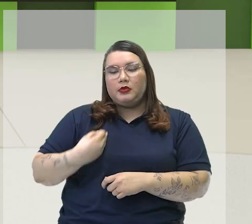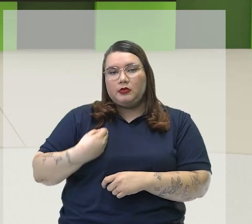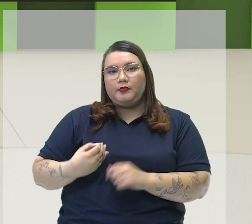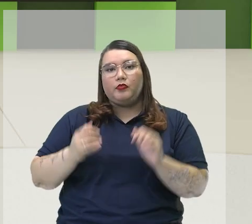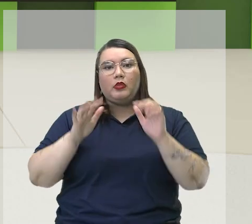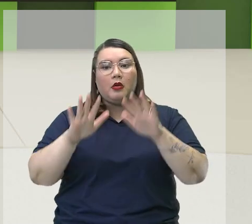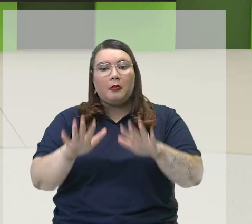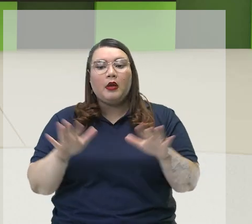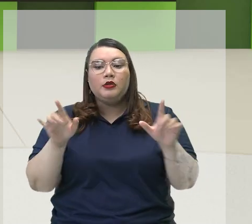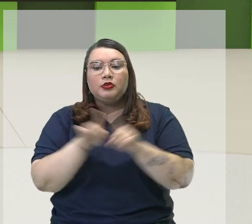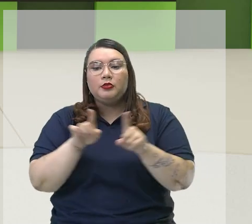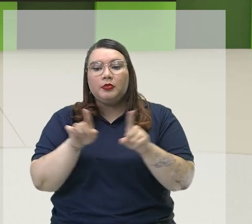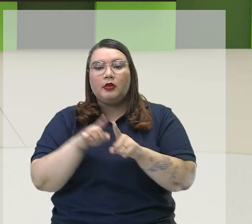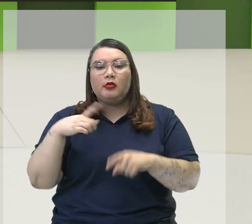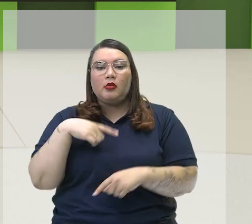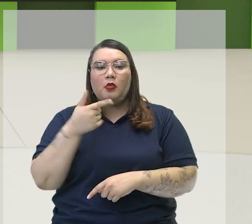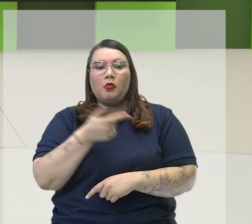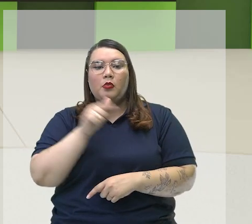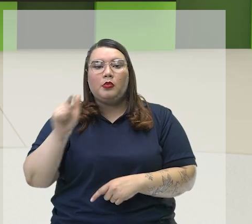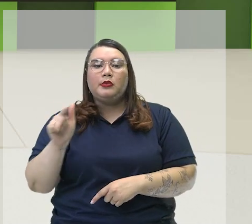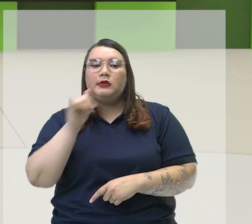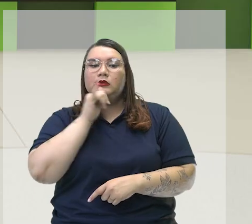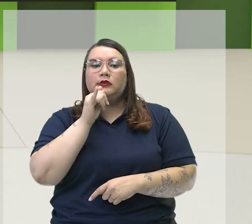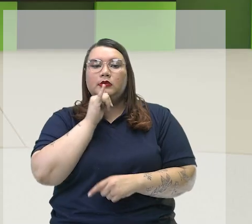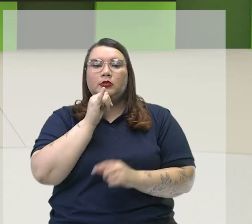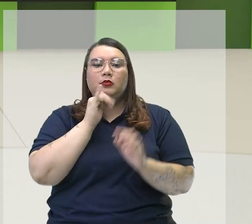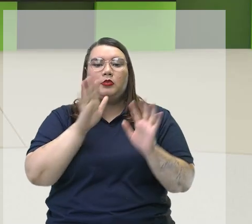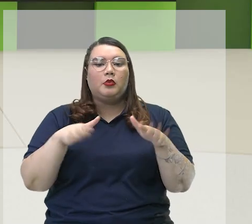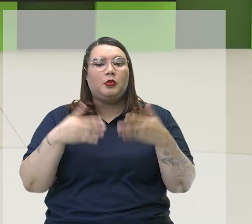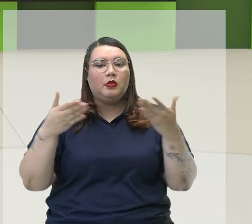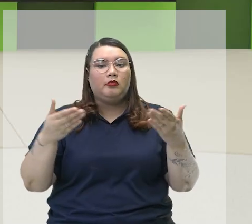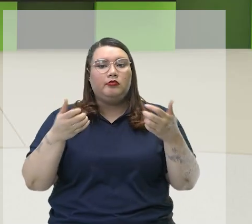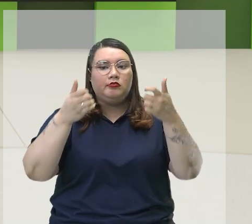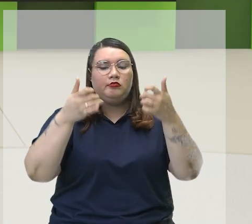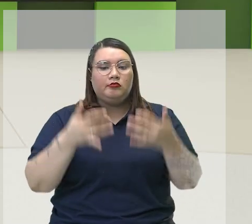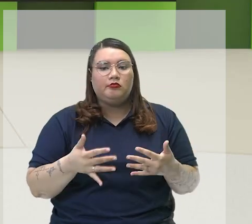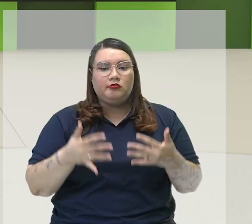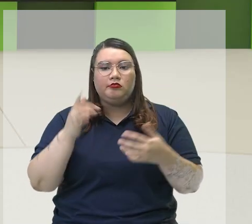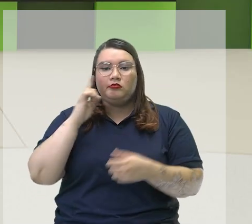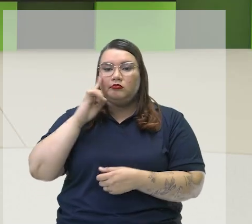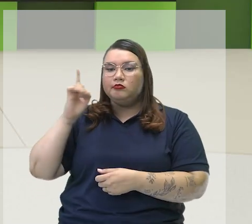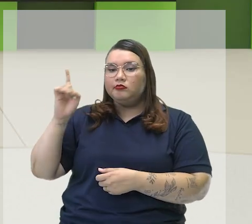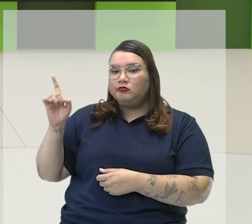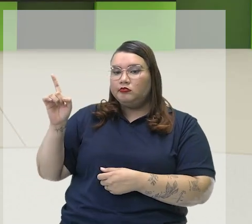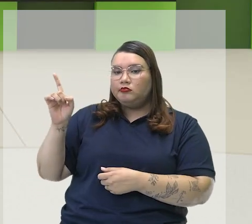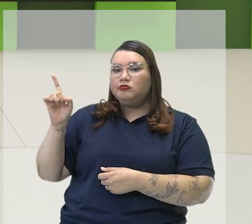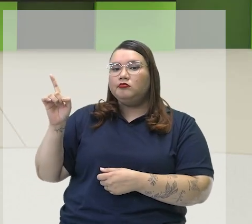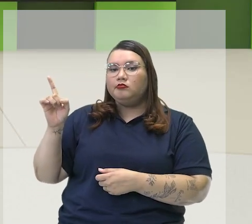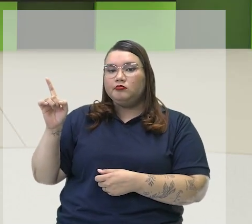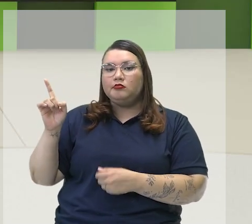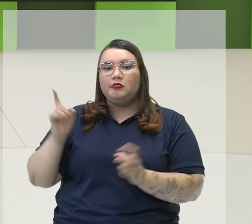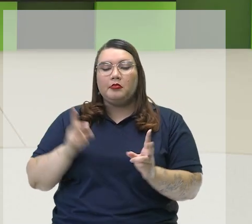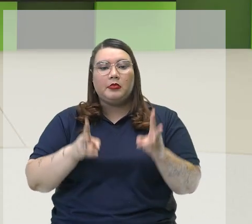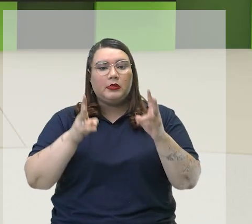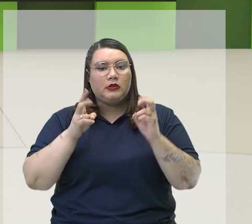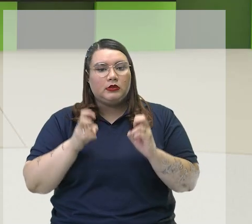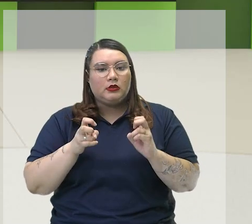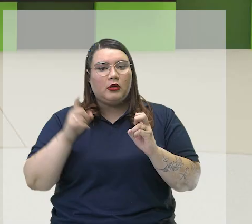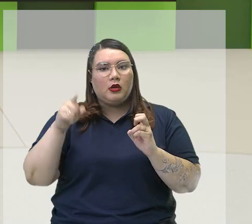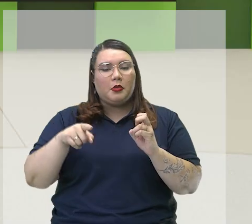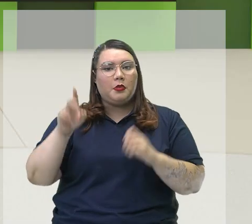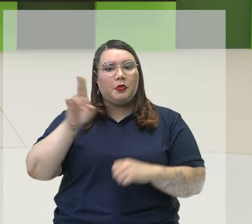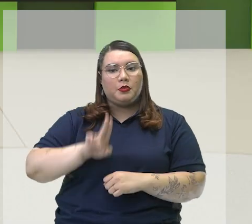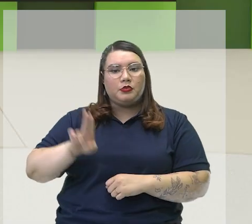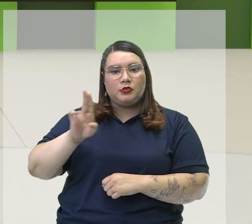aplicações, como, por exemplo, você percebe aí, quando se fala do detector de fumaça, você já percebeu que é